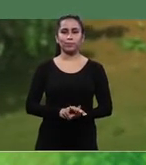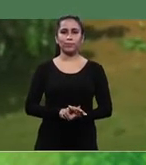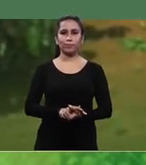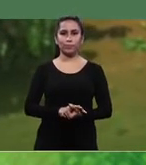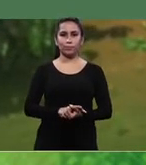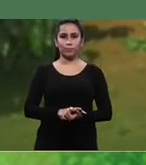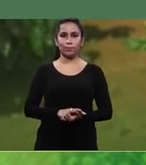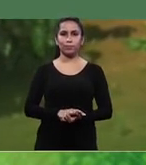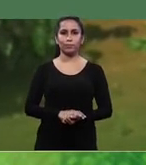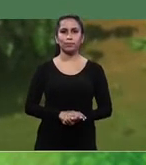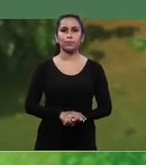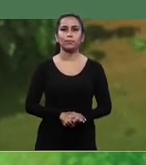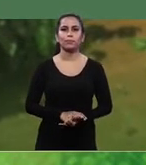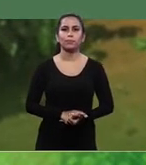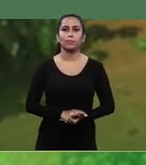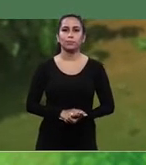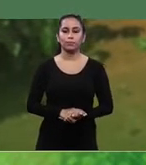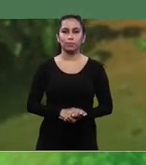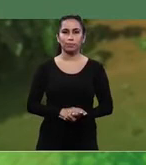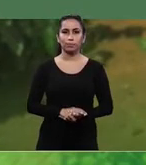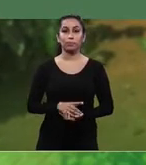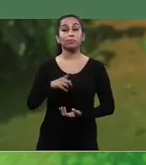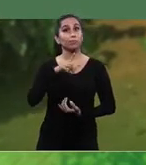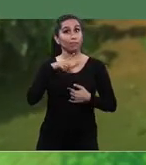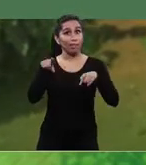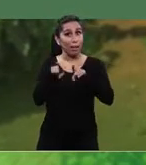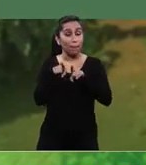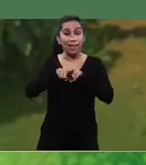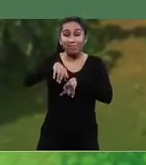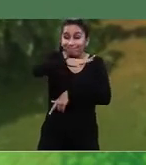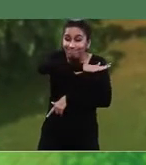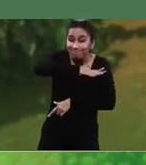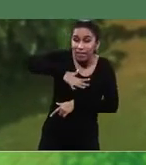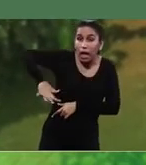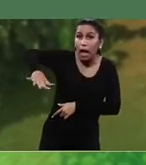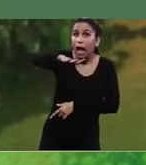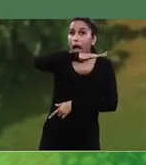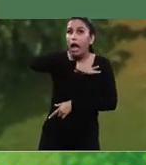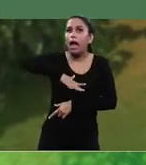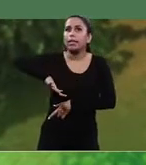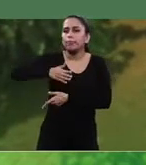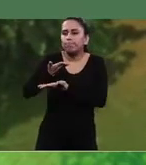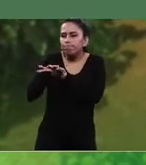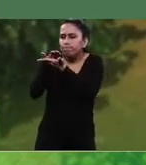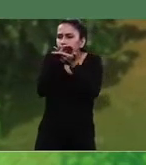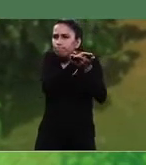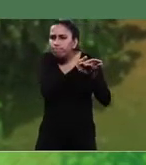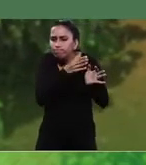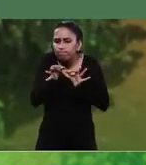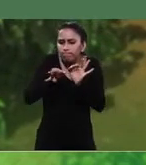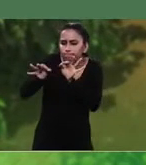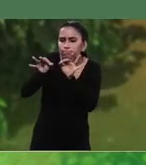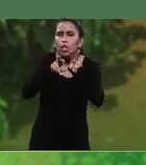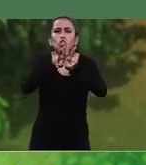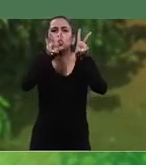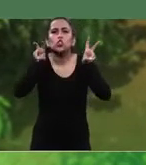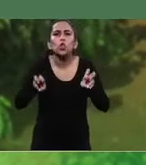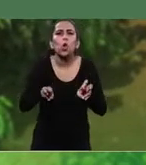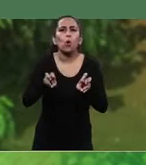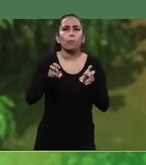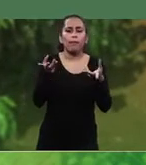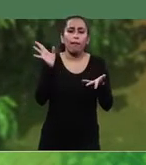Temos também aí toda a área de inteligência de mercado, com os estudos que falam sobre regulação, acesso ao